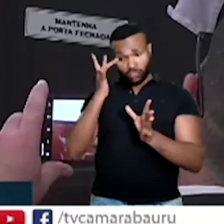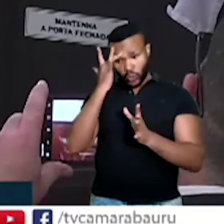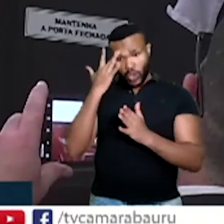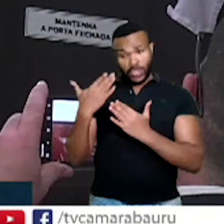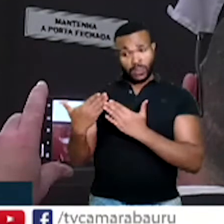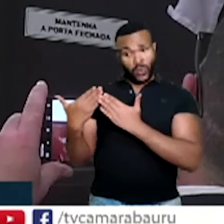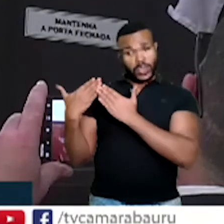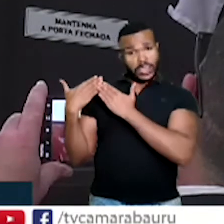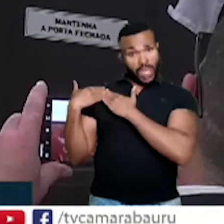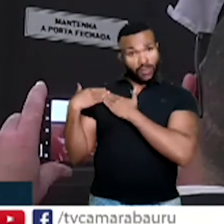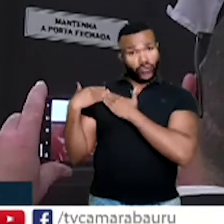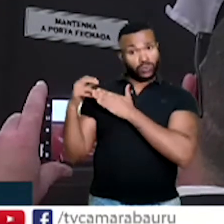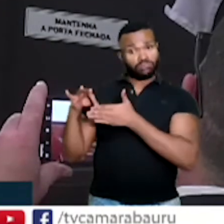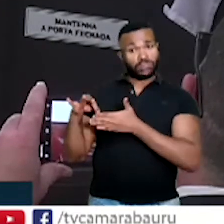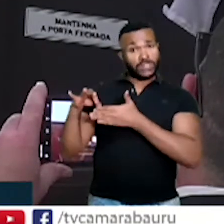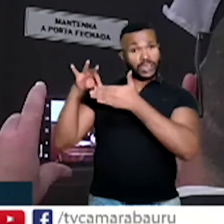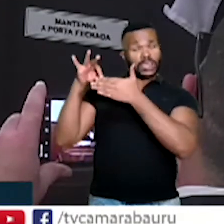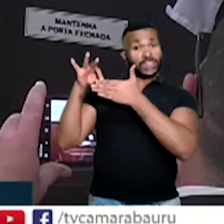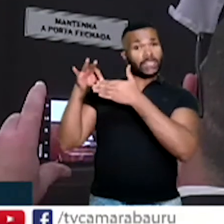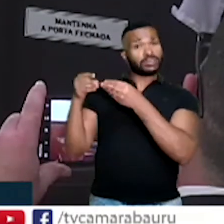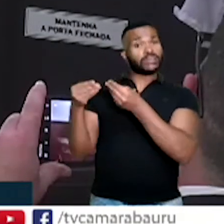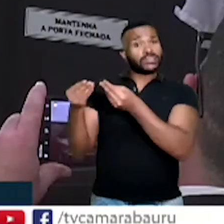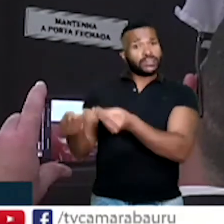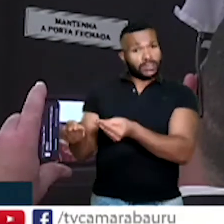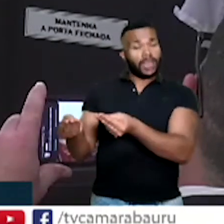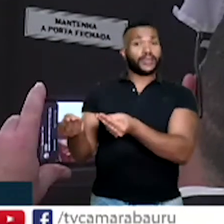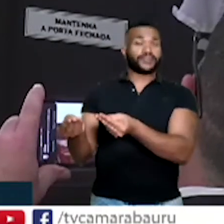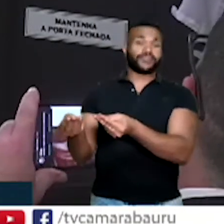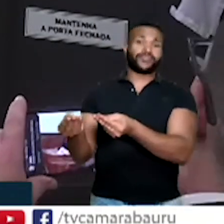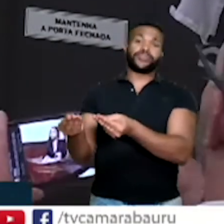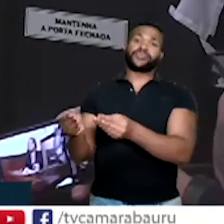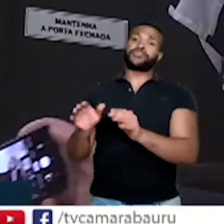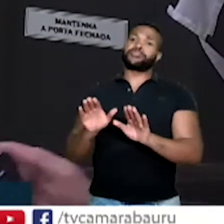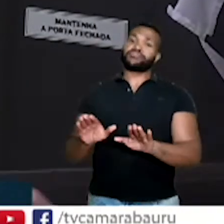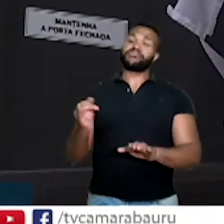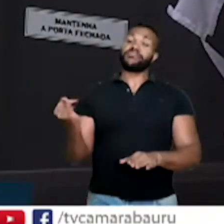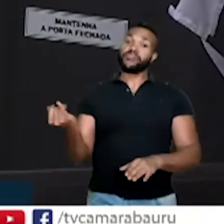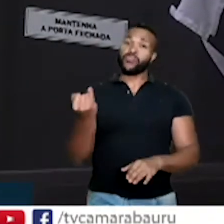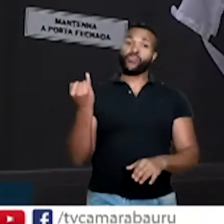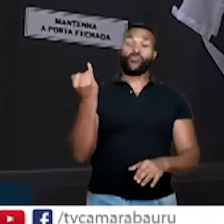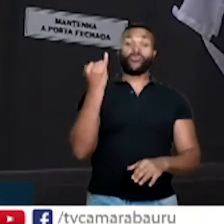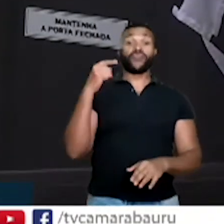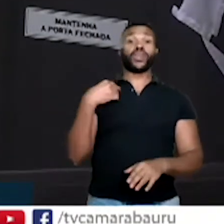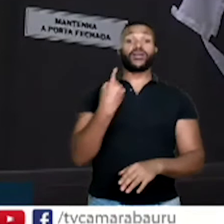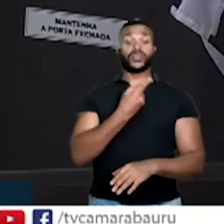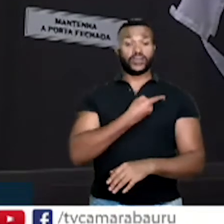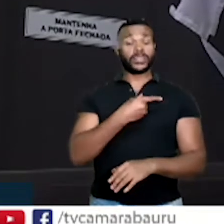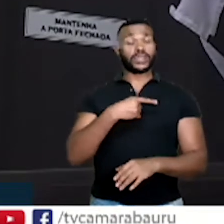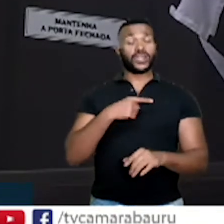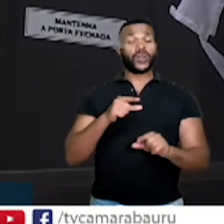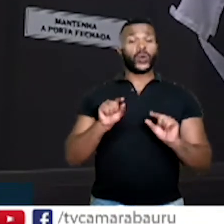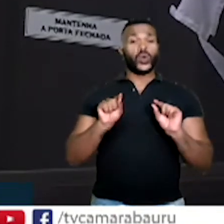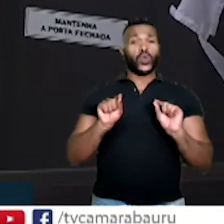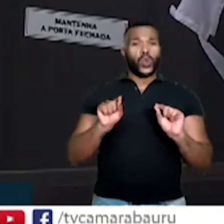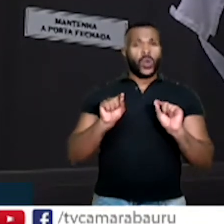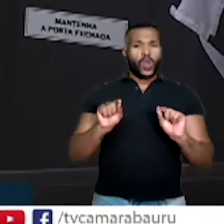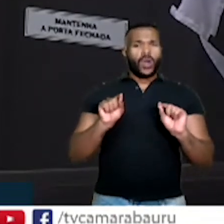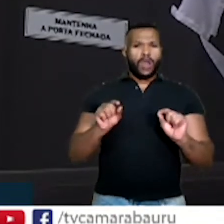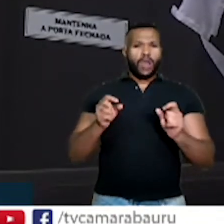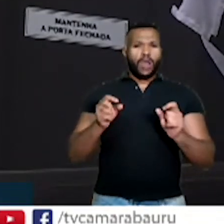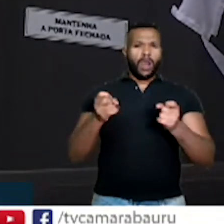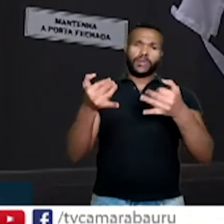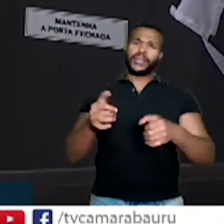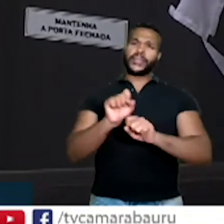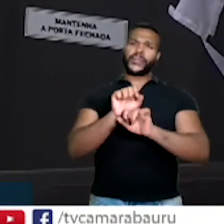dá. Mas é importante que a gente tenha a clareza de que isso não